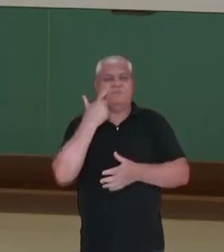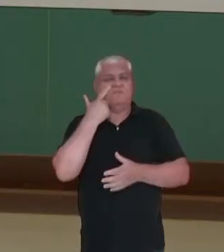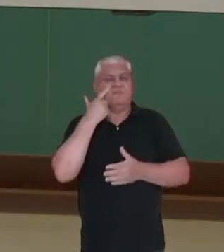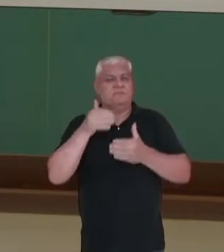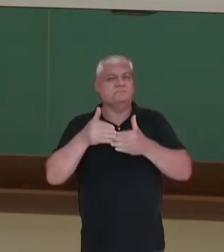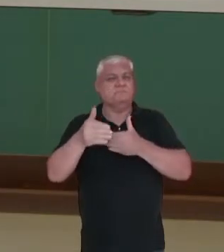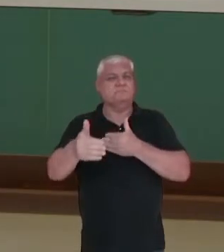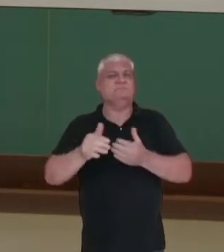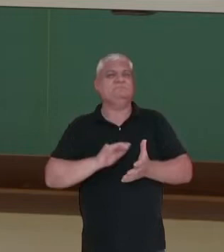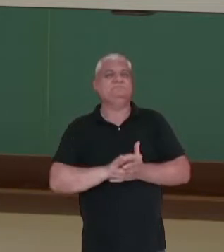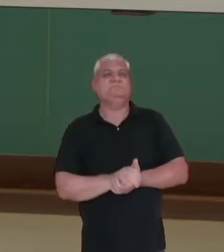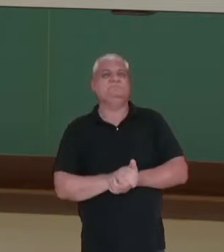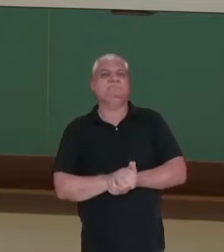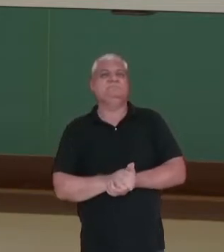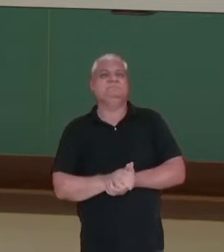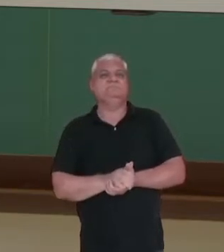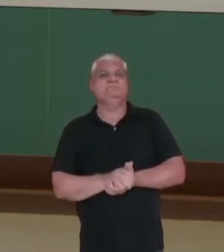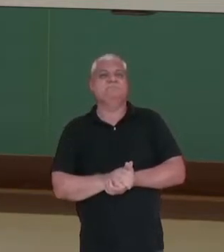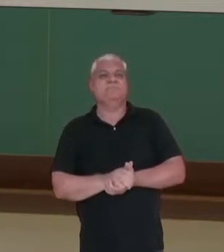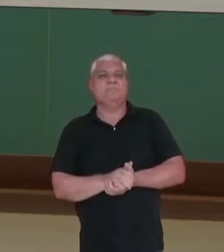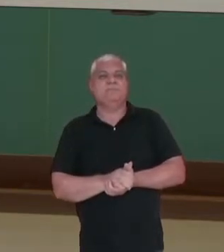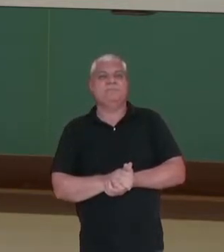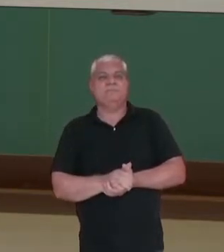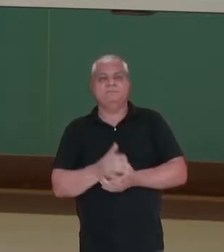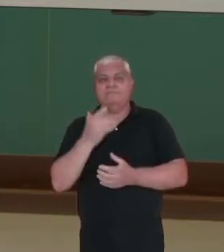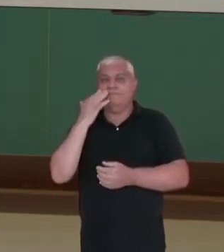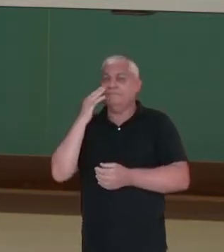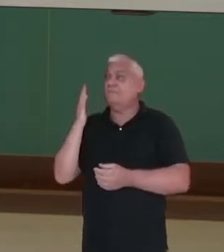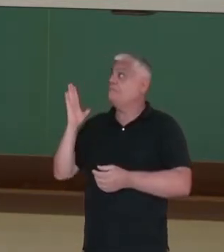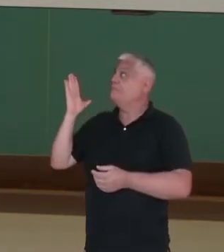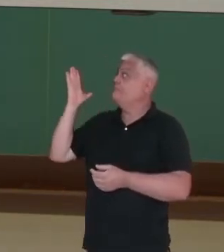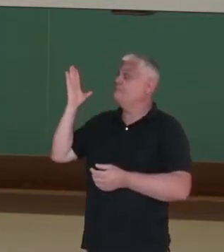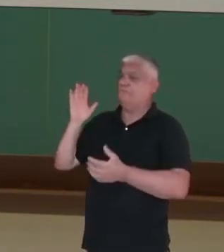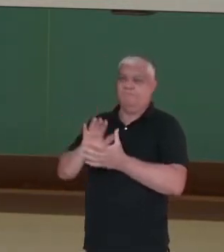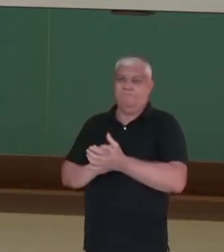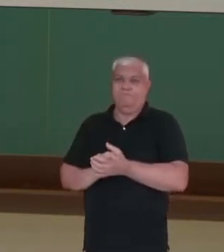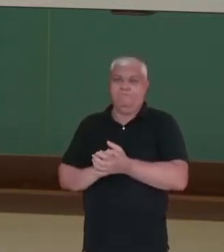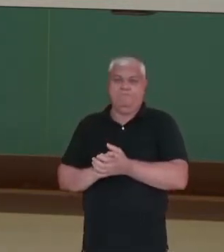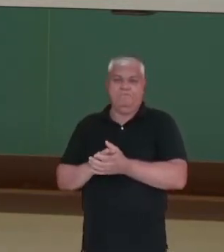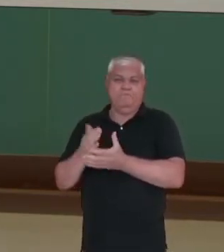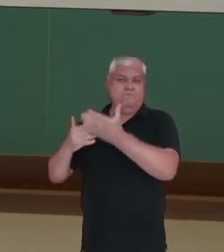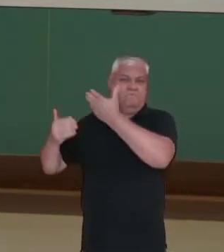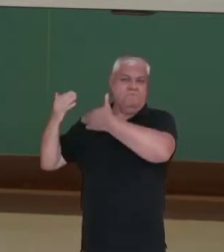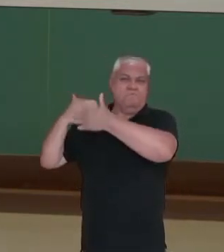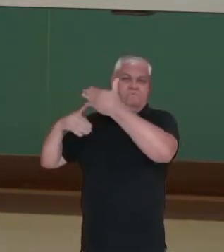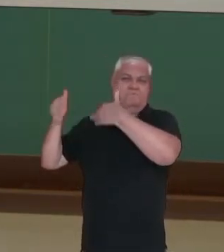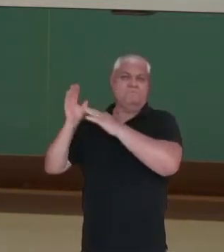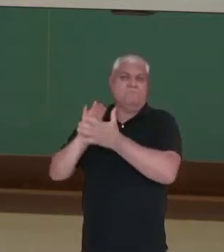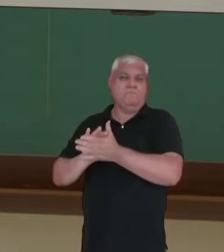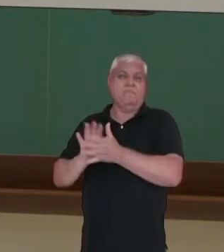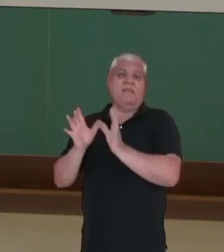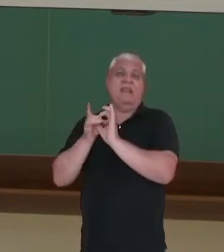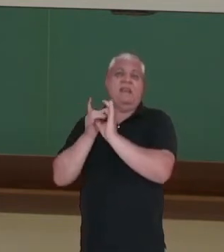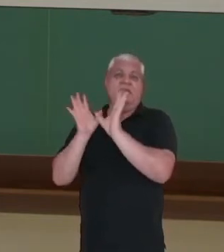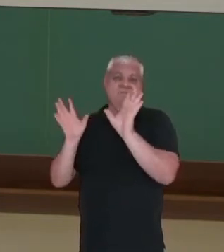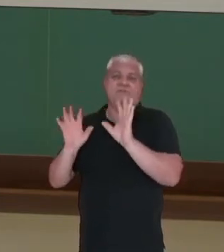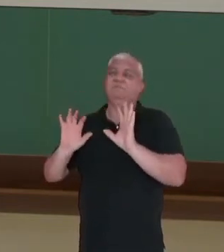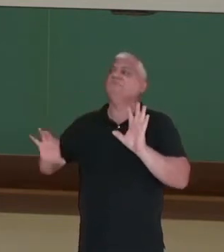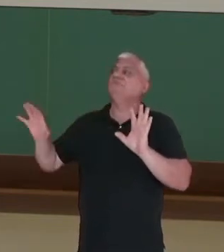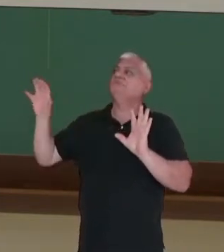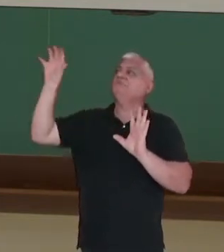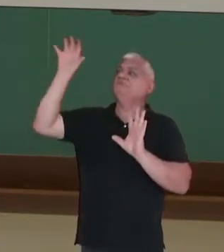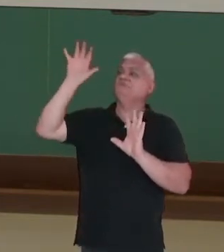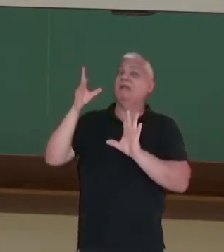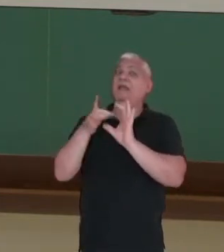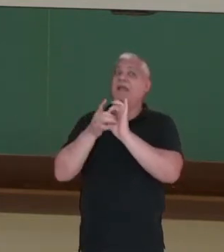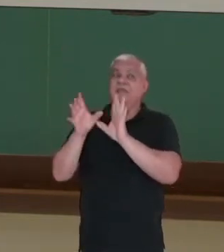aqui. Então aqui temos os países que não eram, né, colônias de nenhum outro país, eles eram, entre aspas, independentes.